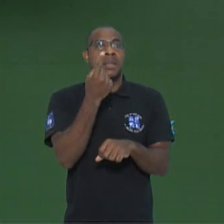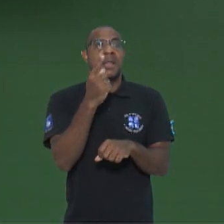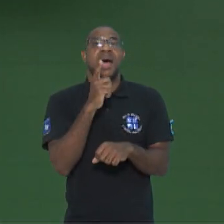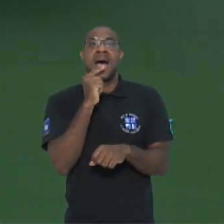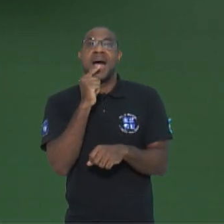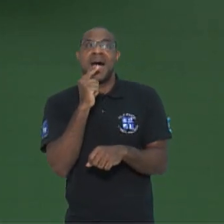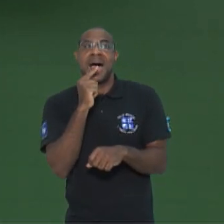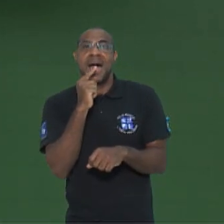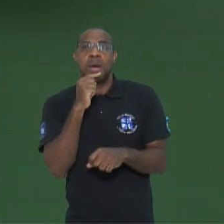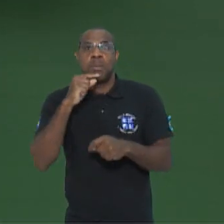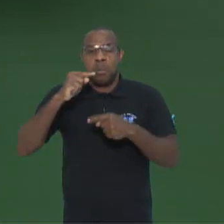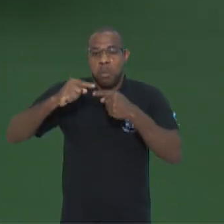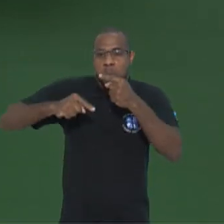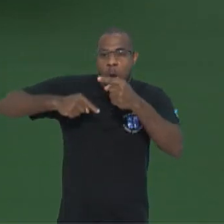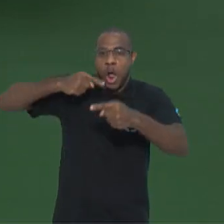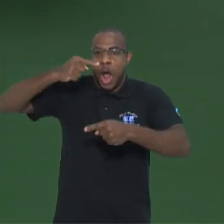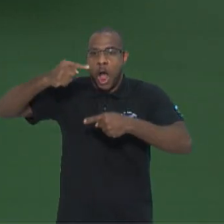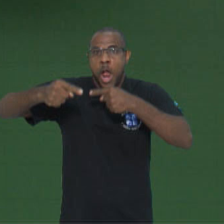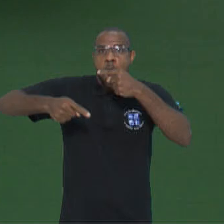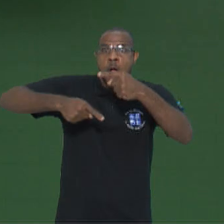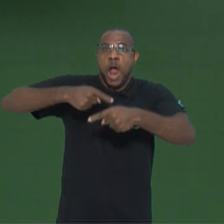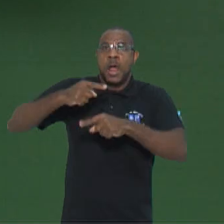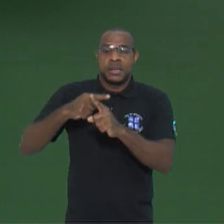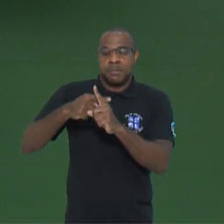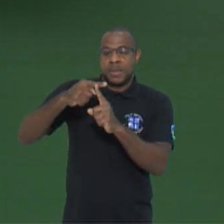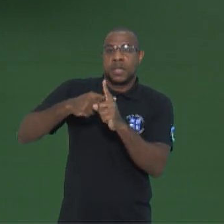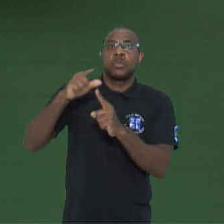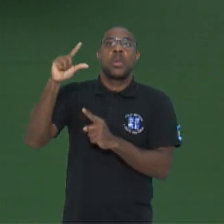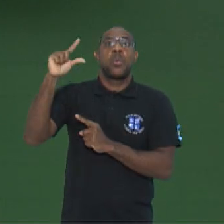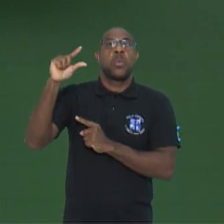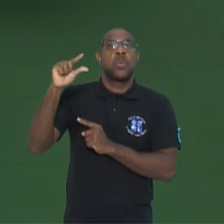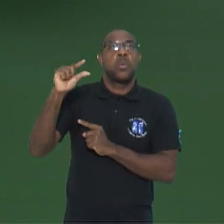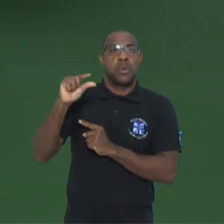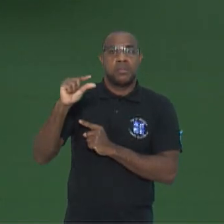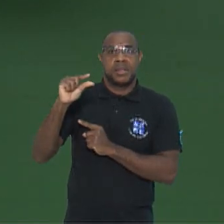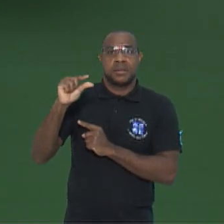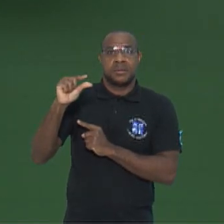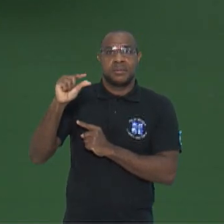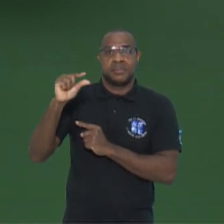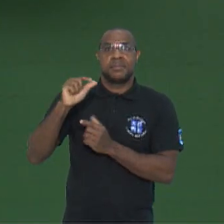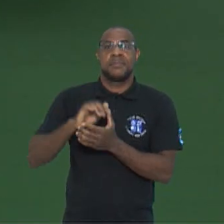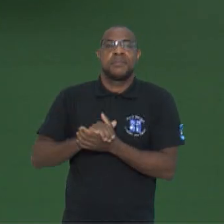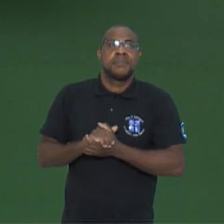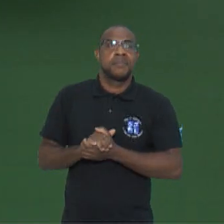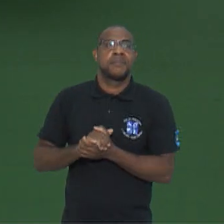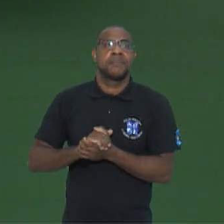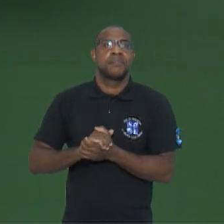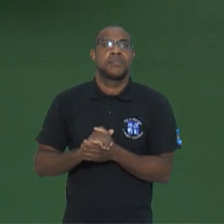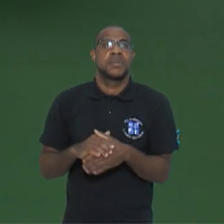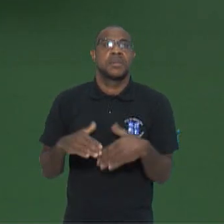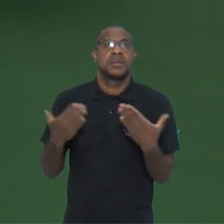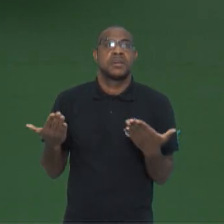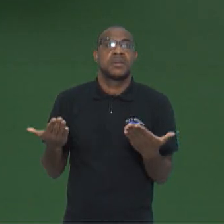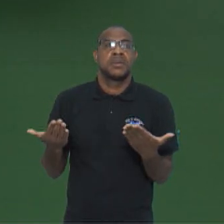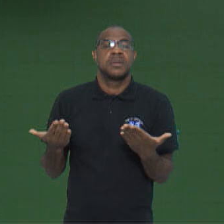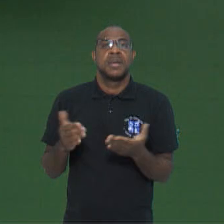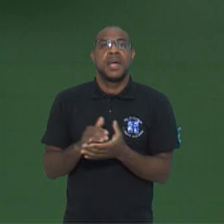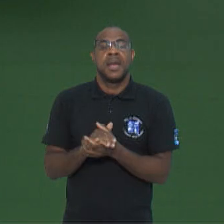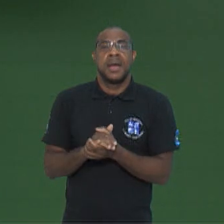ebulição a uma temperatura muito menor, o que dificulta, inclusive, você cozinhar um arroz ou um macarrão ou alguma coisa, porque você não